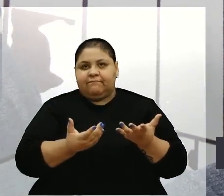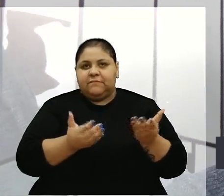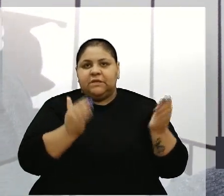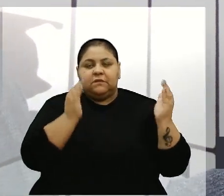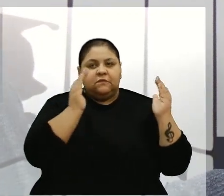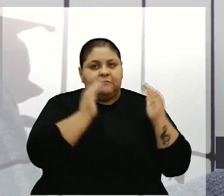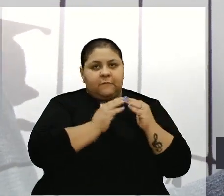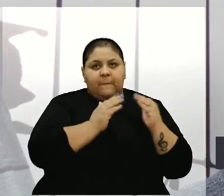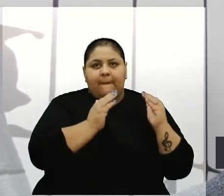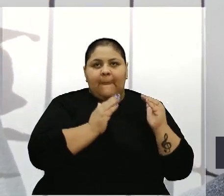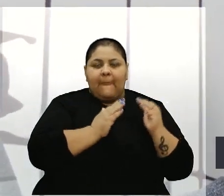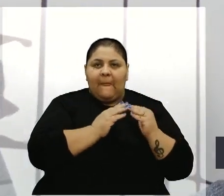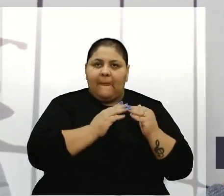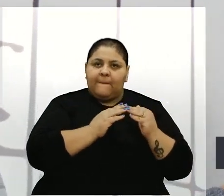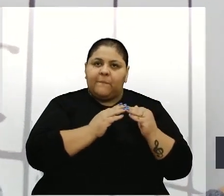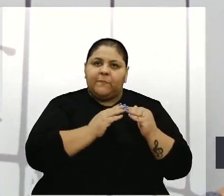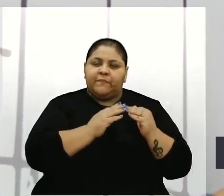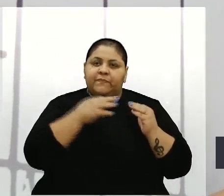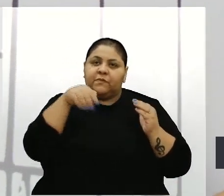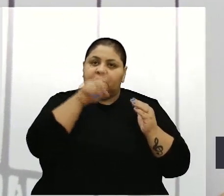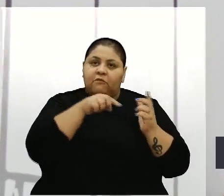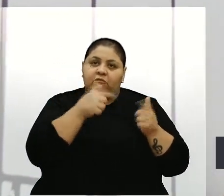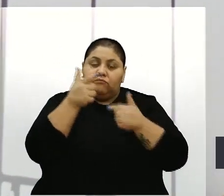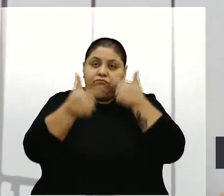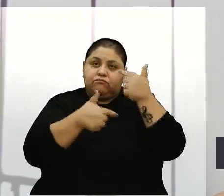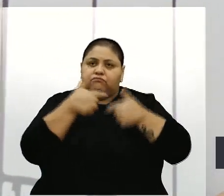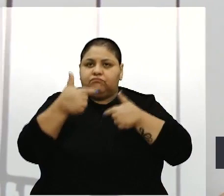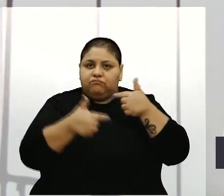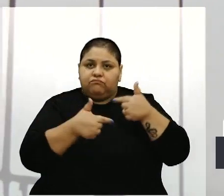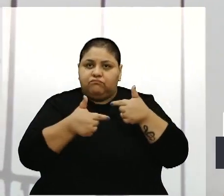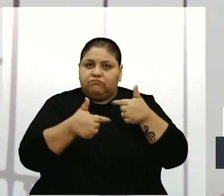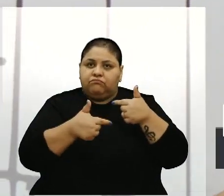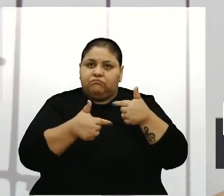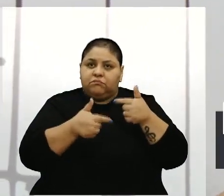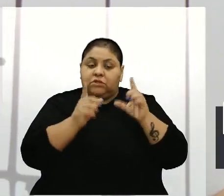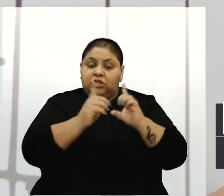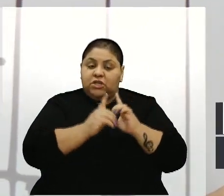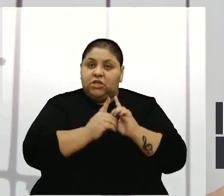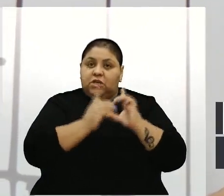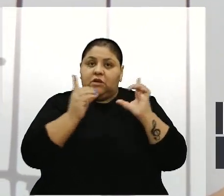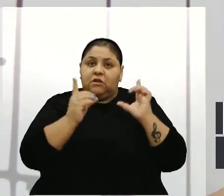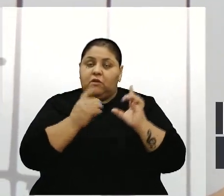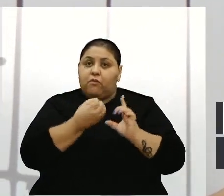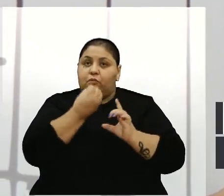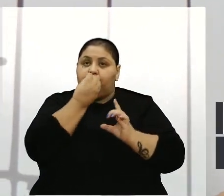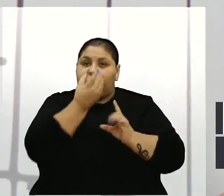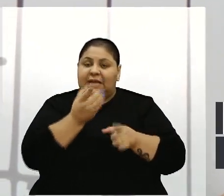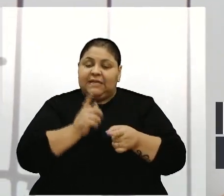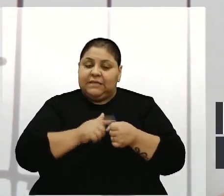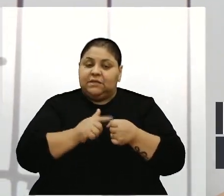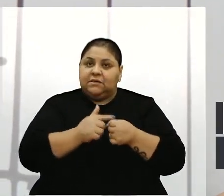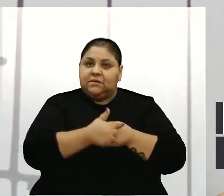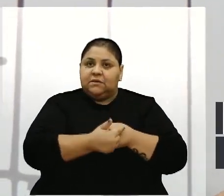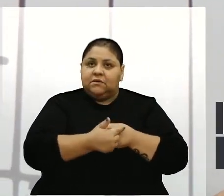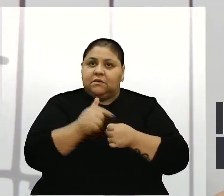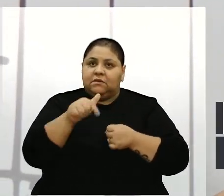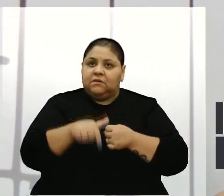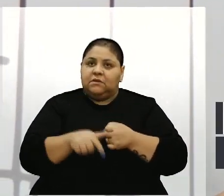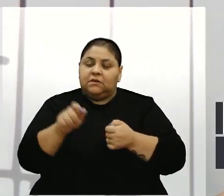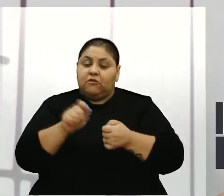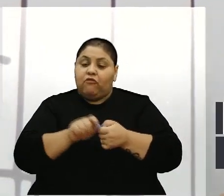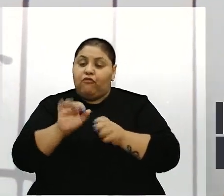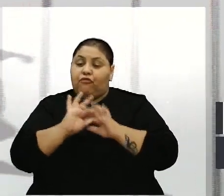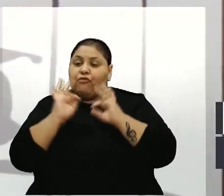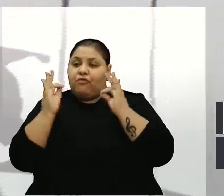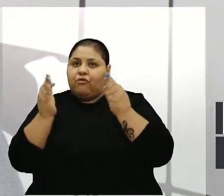casa que nós trabalhamos de uma forma democrática para o bem da nossa cidade, né? E aqui eu fiz uma família,